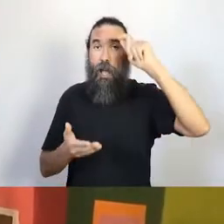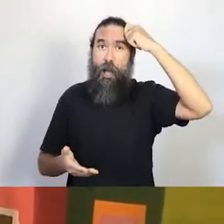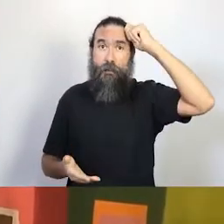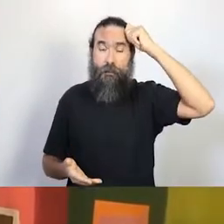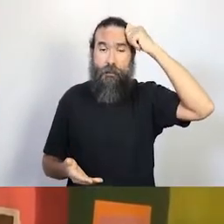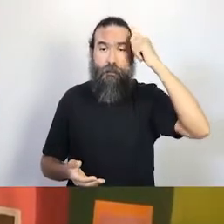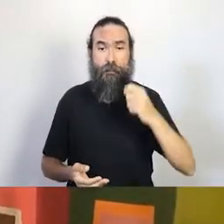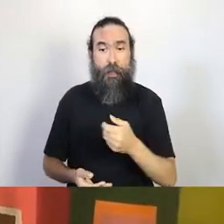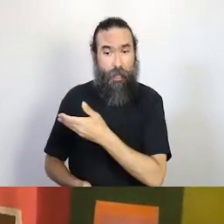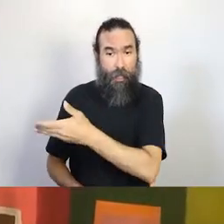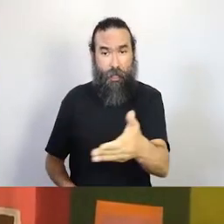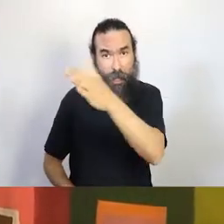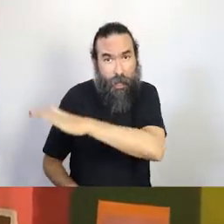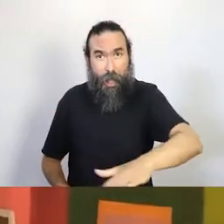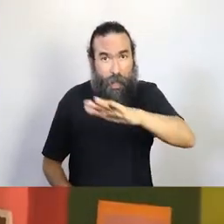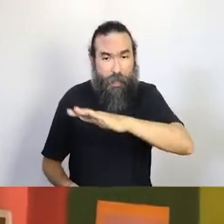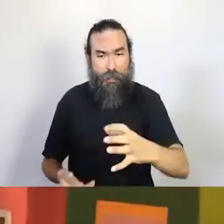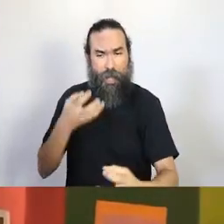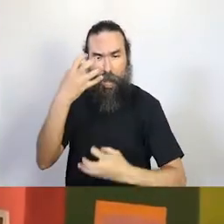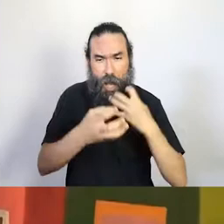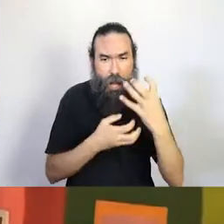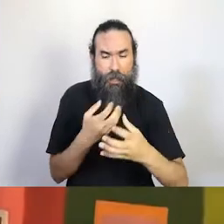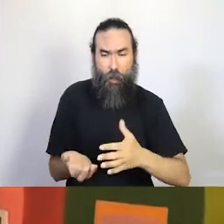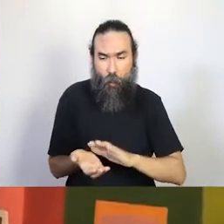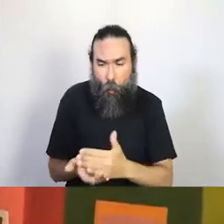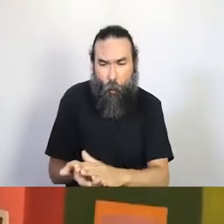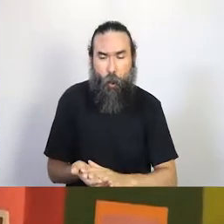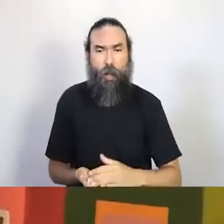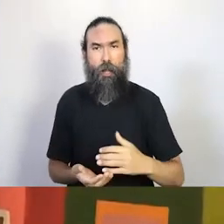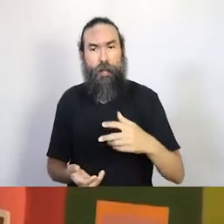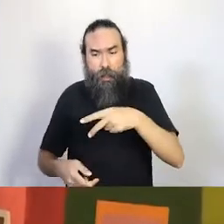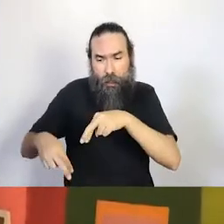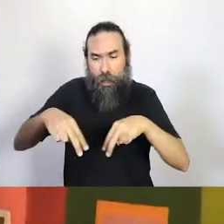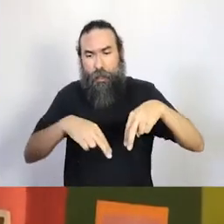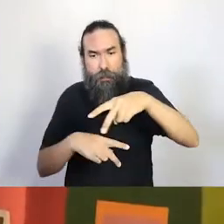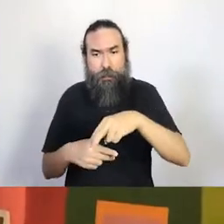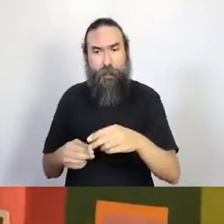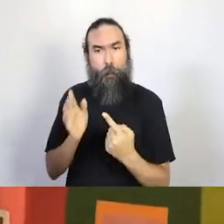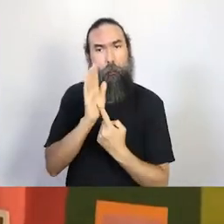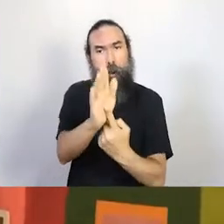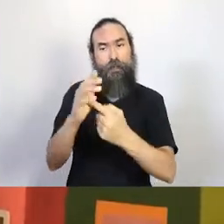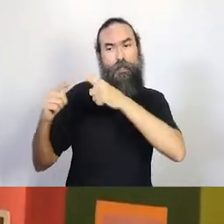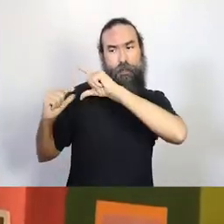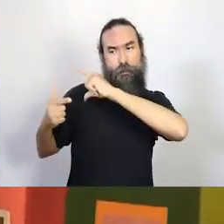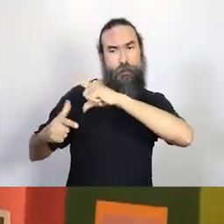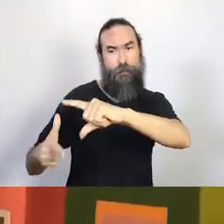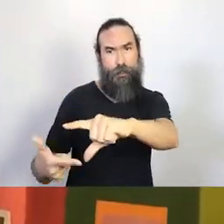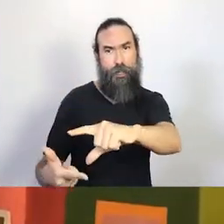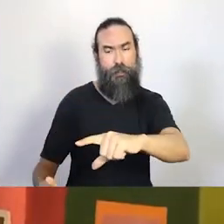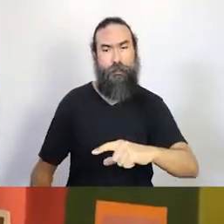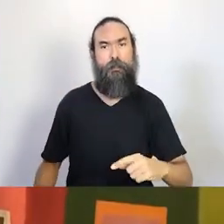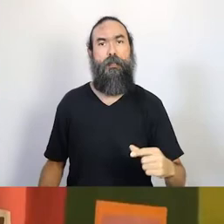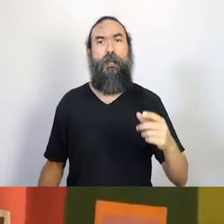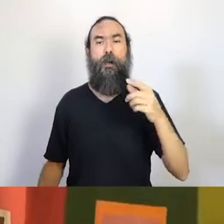Brasil. Essa criançada quilombolada encanta, toca, dança, ancestraliza e afirma ainda mais